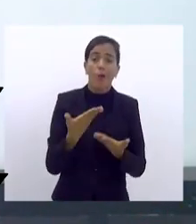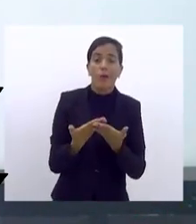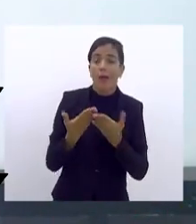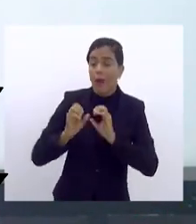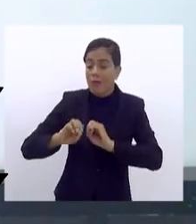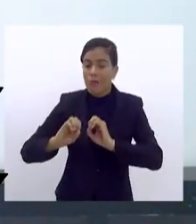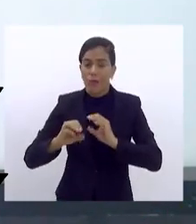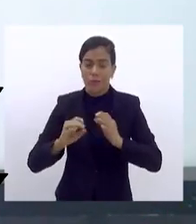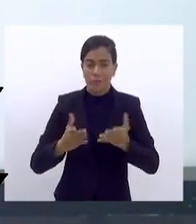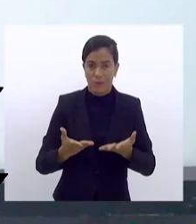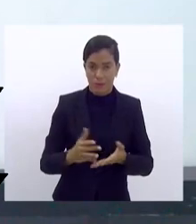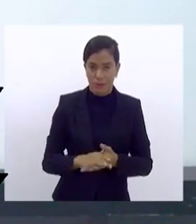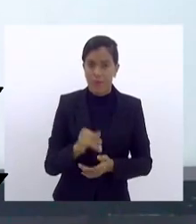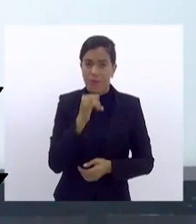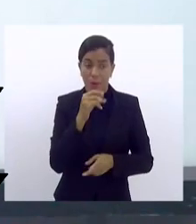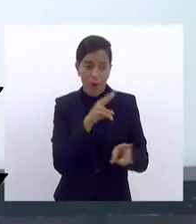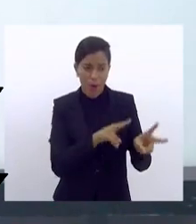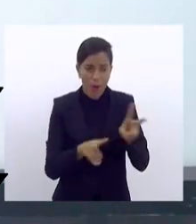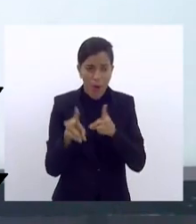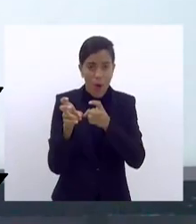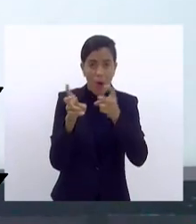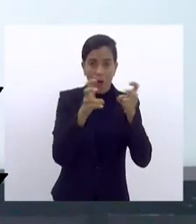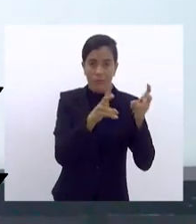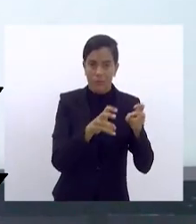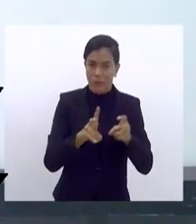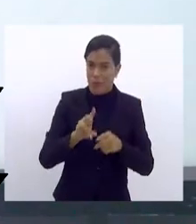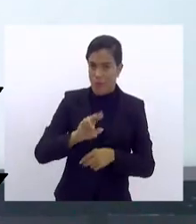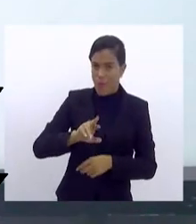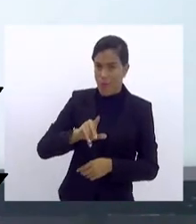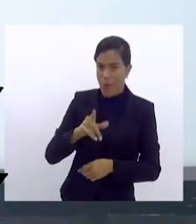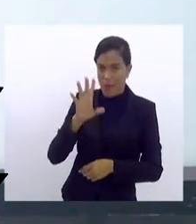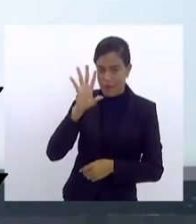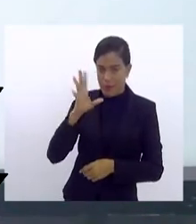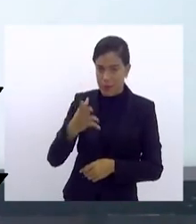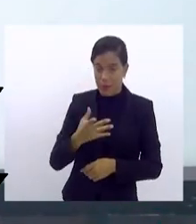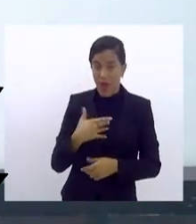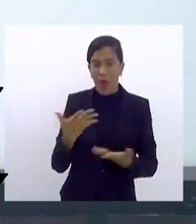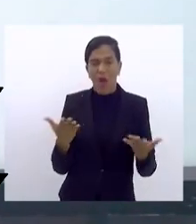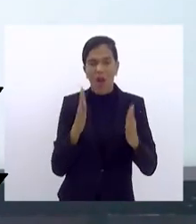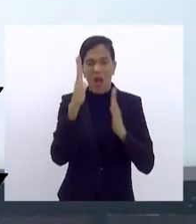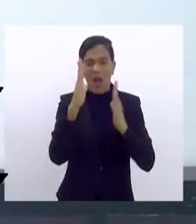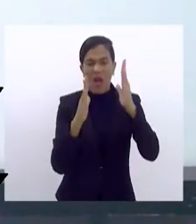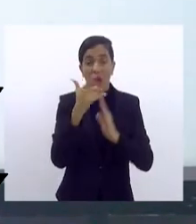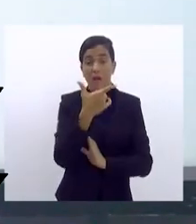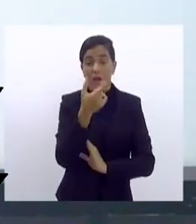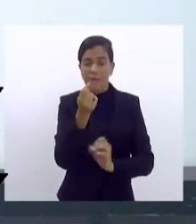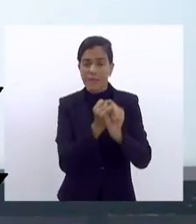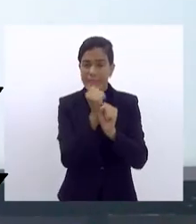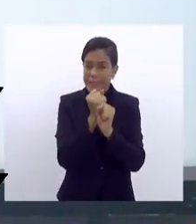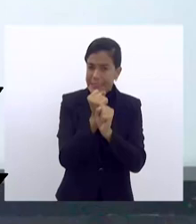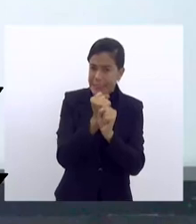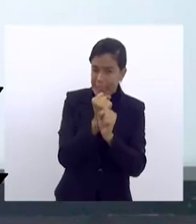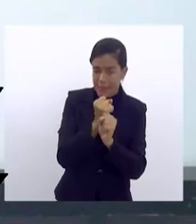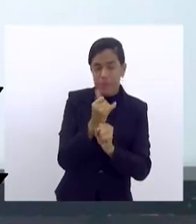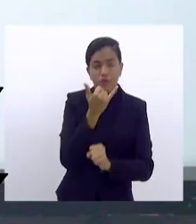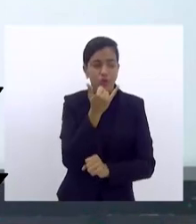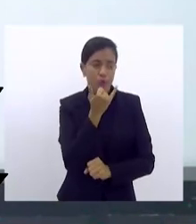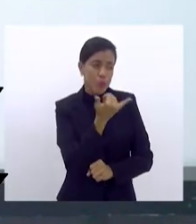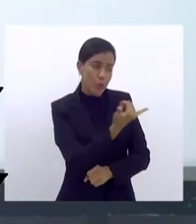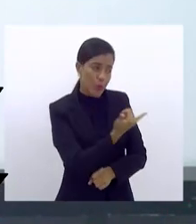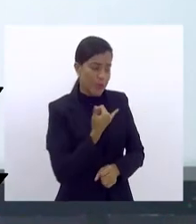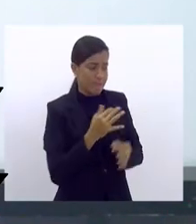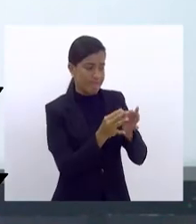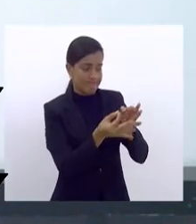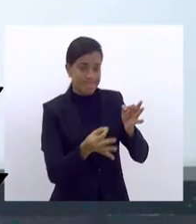nós observamos portanto que essa não é a saída agora nos últimos 20 anos talvez aqui caminho realmente para concluir perdão me